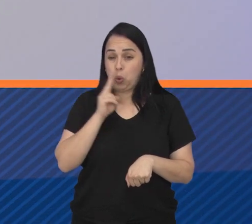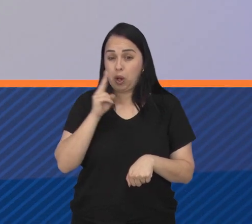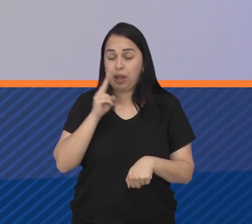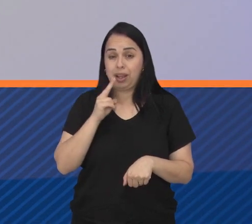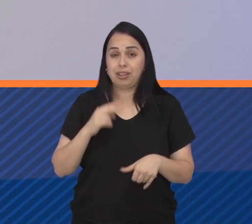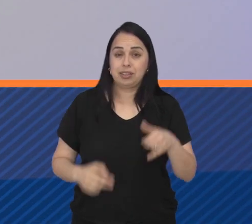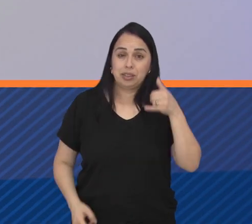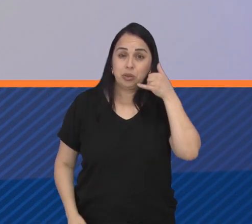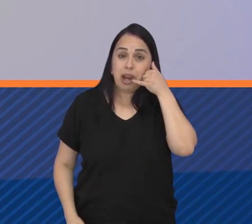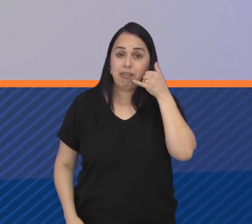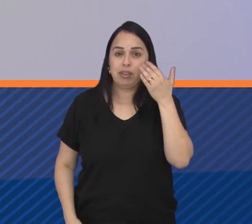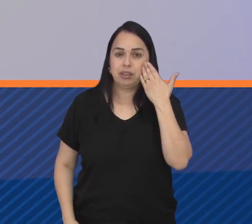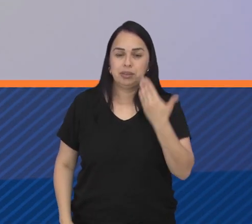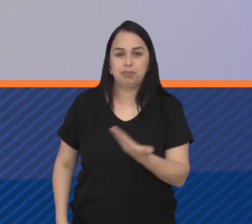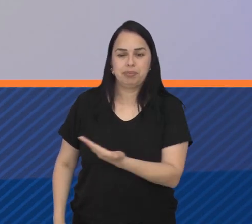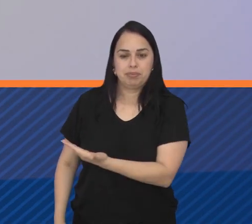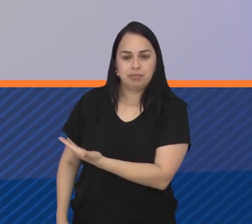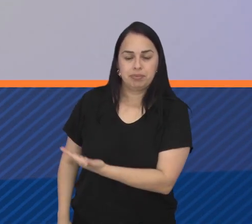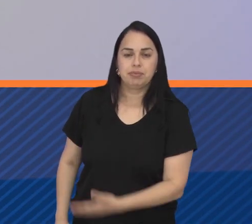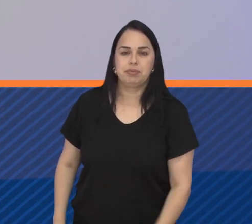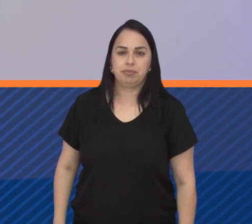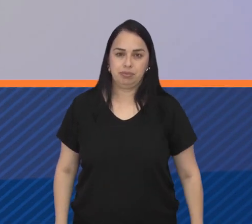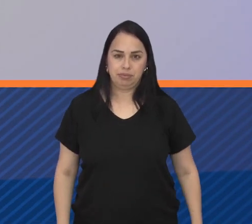reforça aqui o telefone da Defesa Civil, que é o